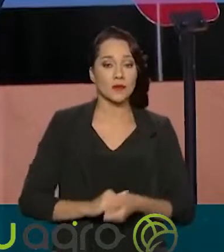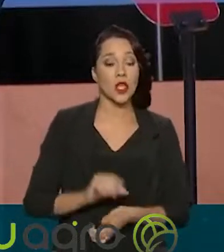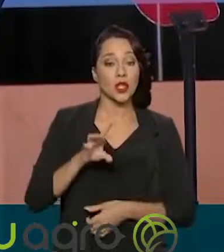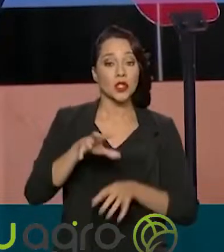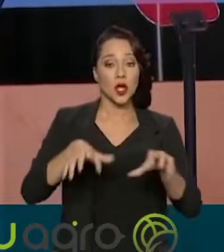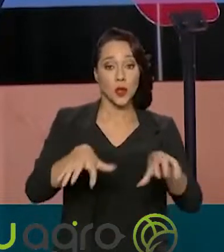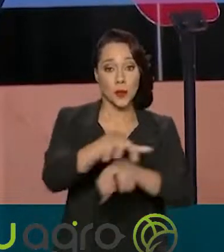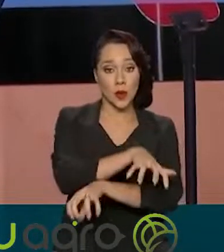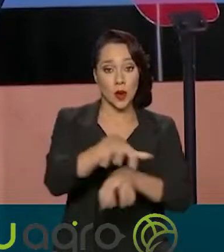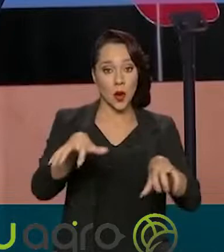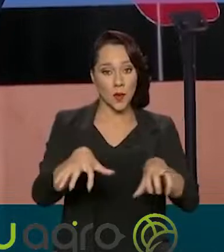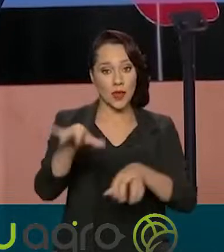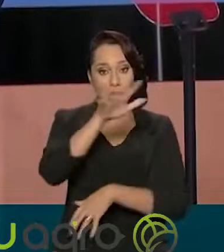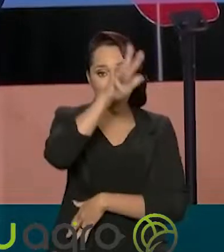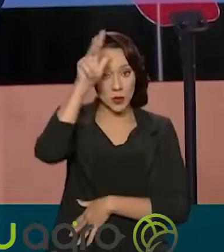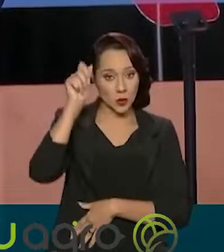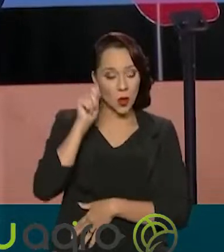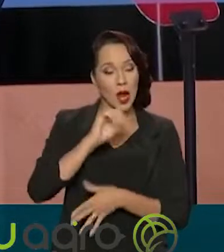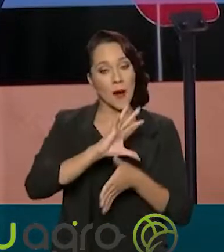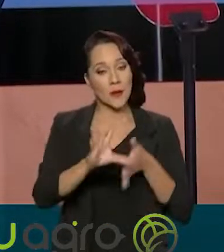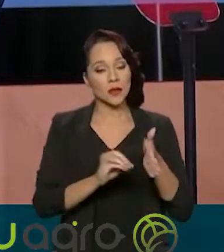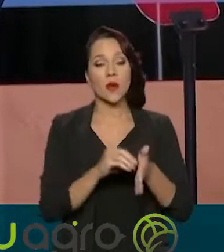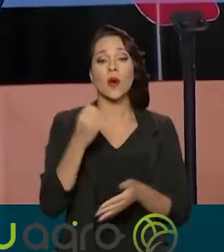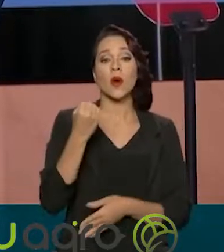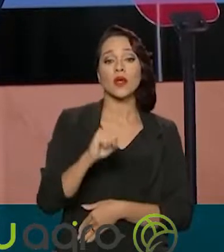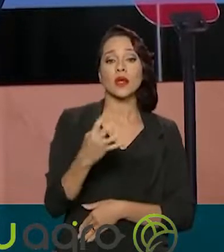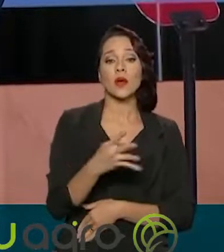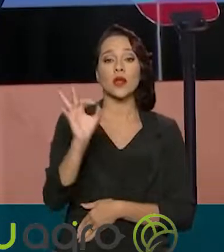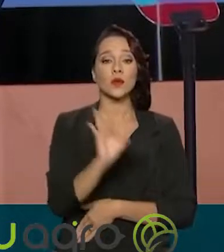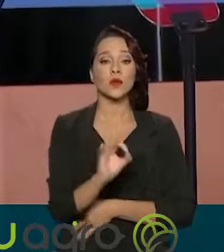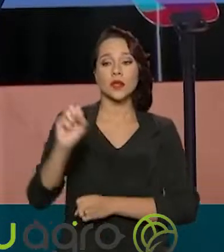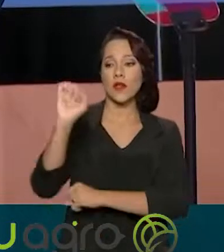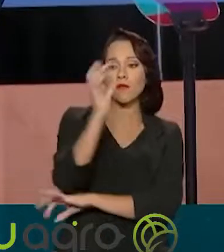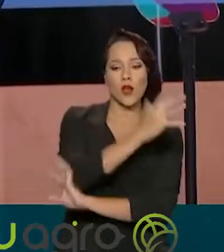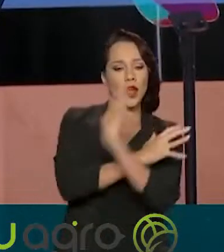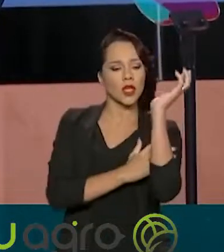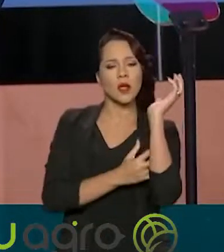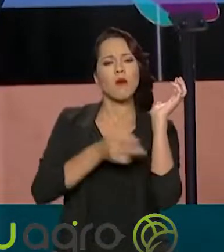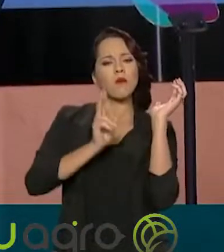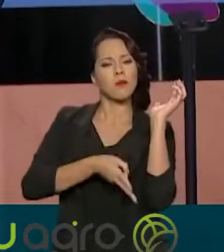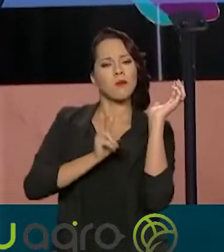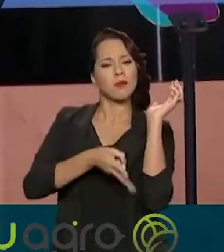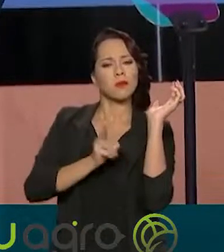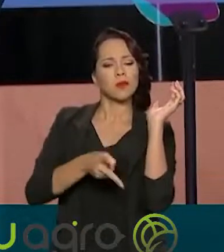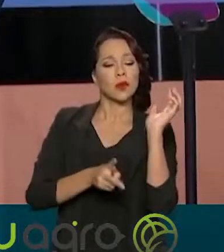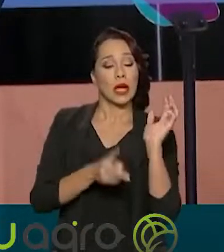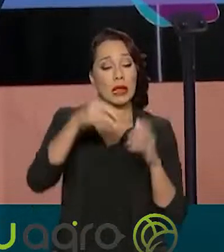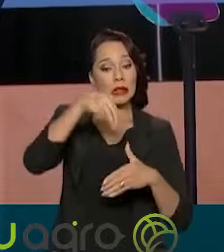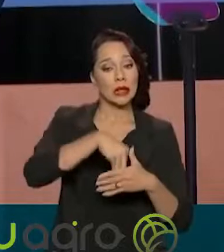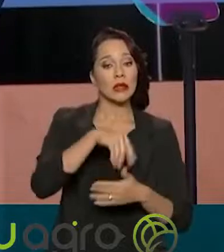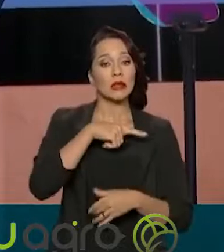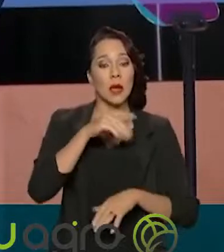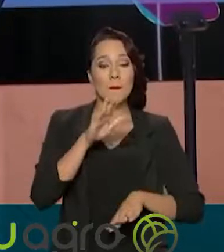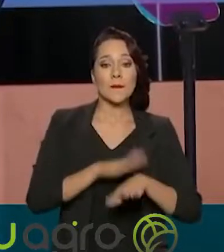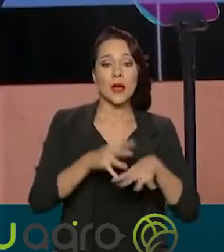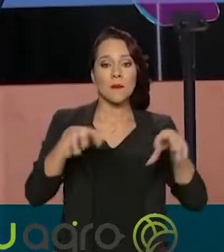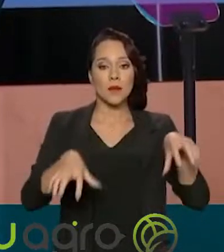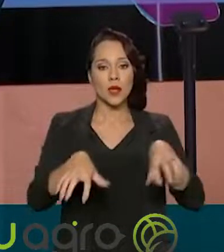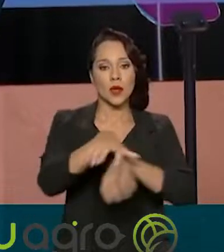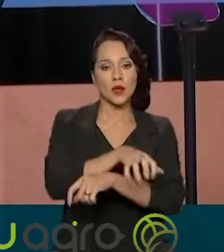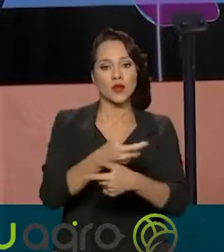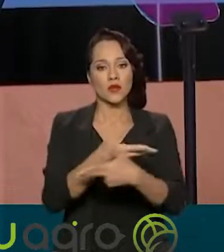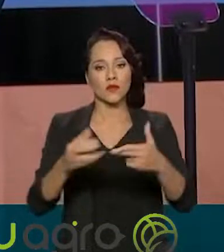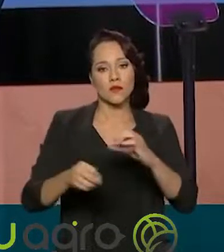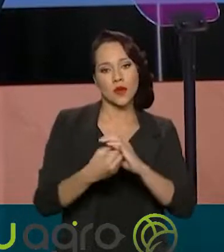bioma amazônico, 84% da floresta está intacta, abrigando a maior biodiversidade